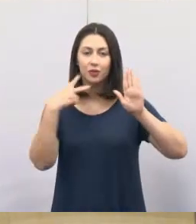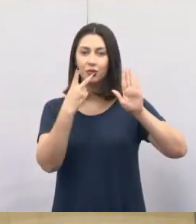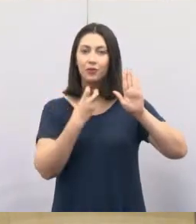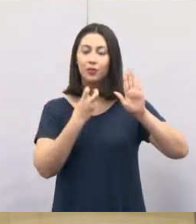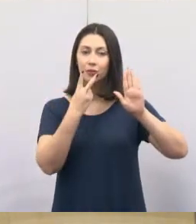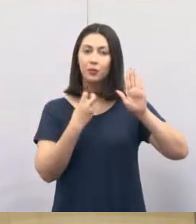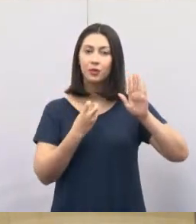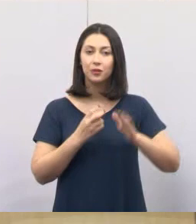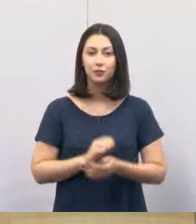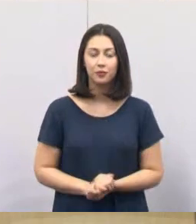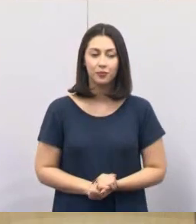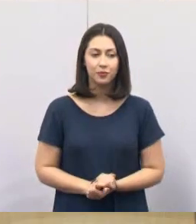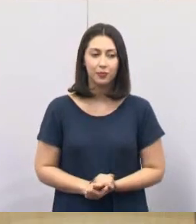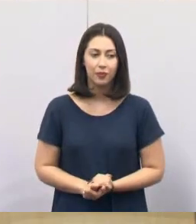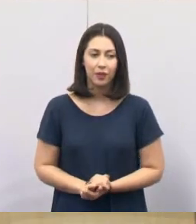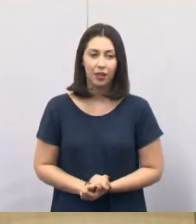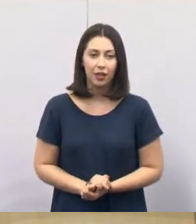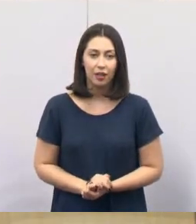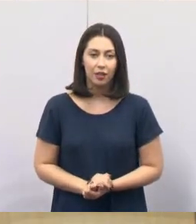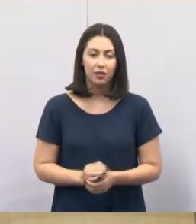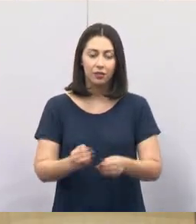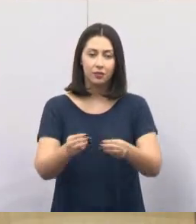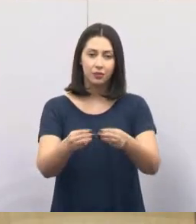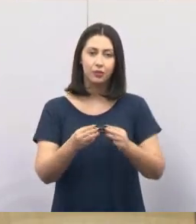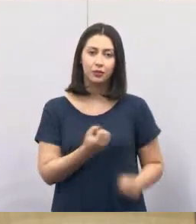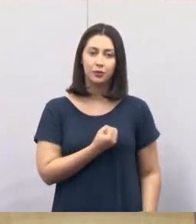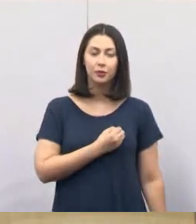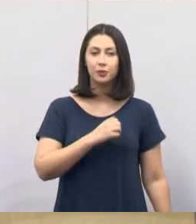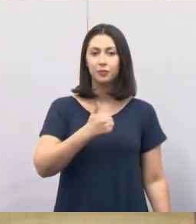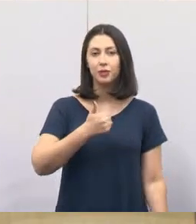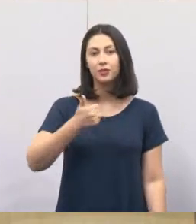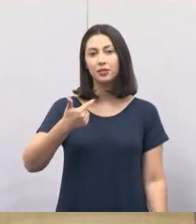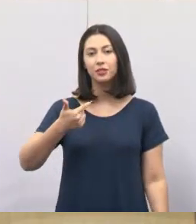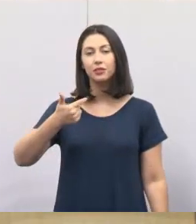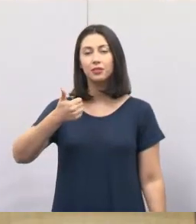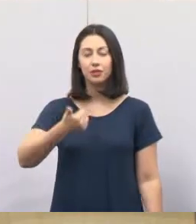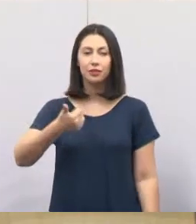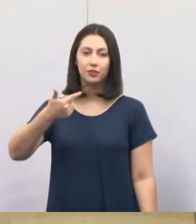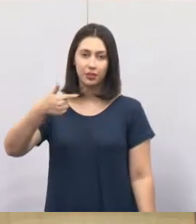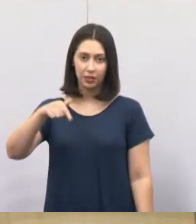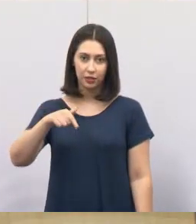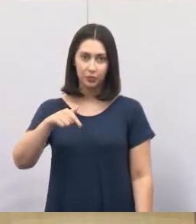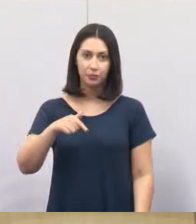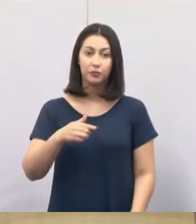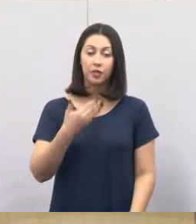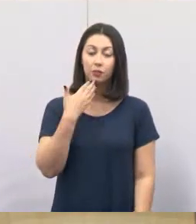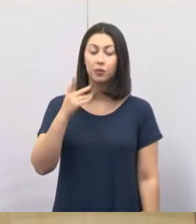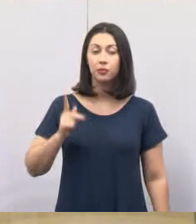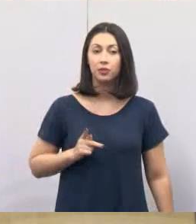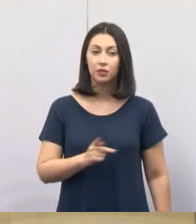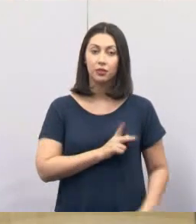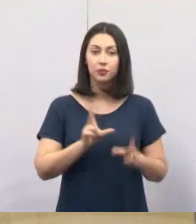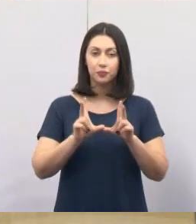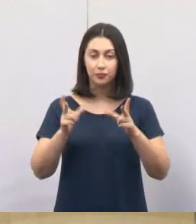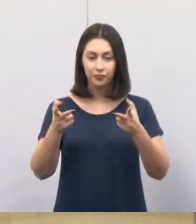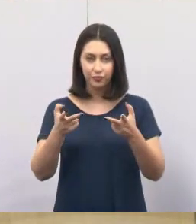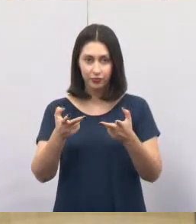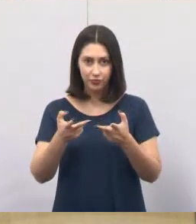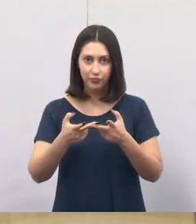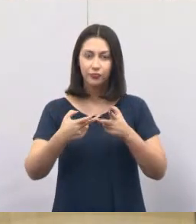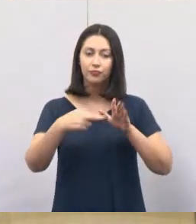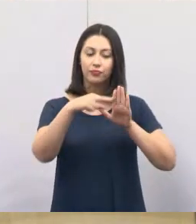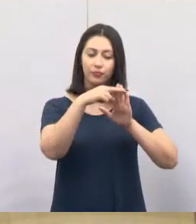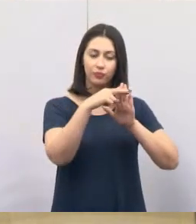do Parque, Meia Lua. Moção 1127/2022. Requeremos, excelentíssimo, presidente dessa casa, cumprida as formalidades